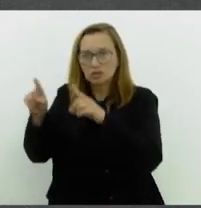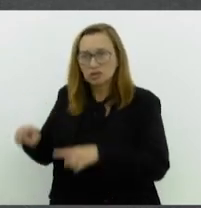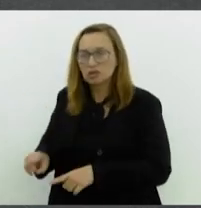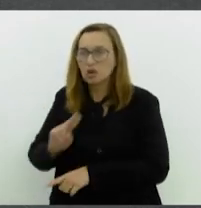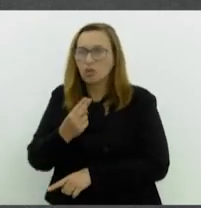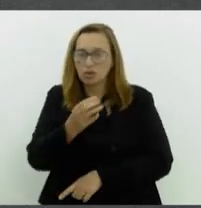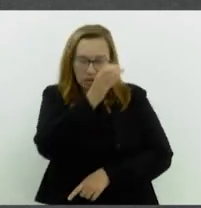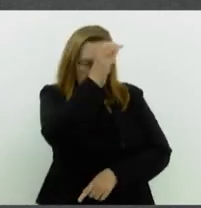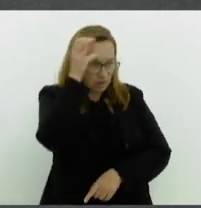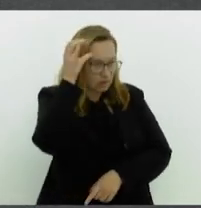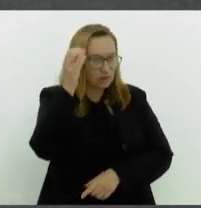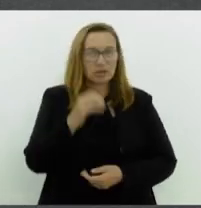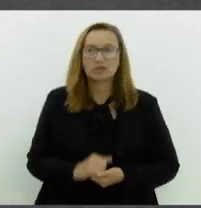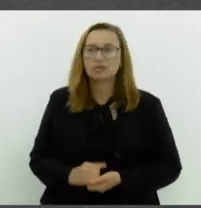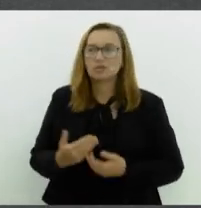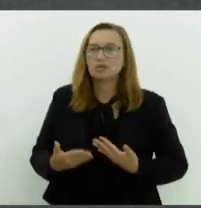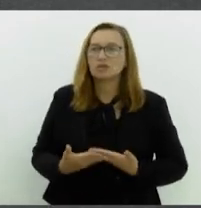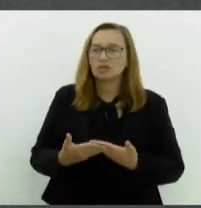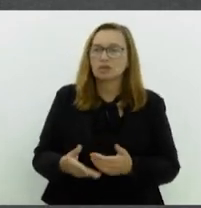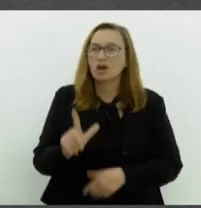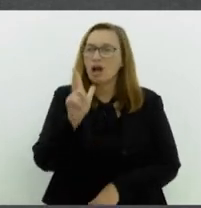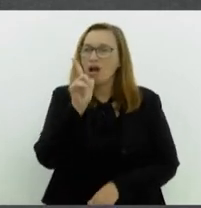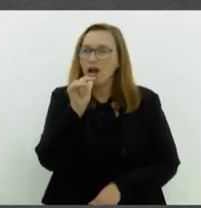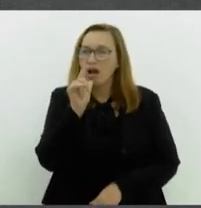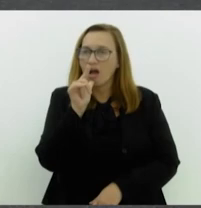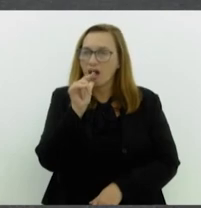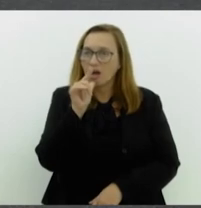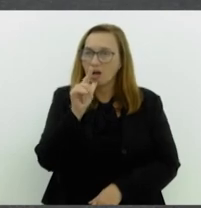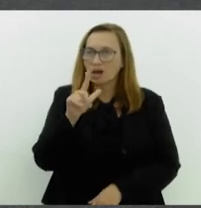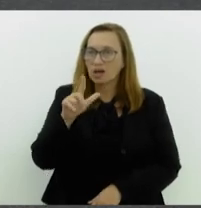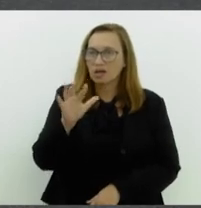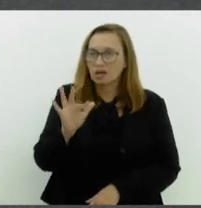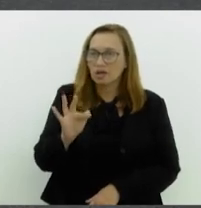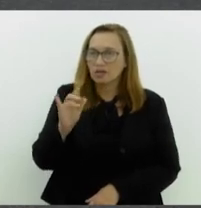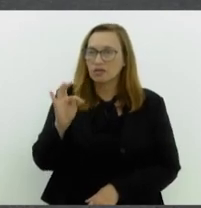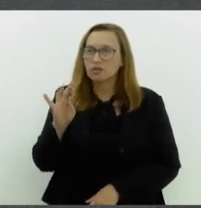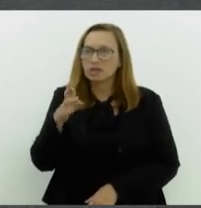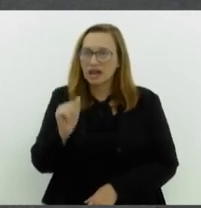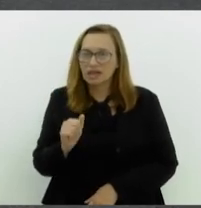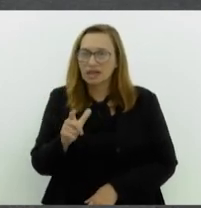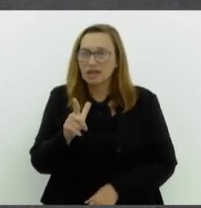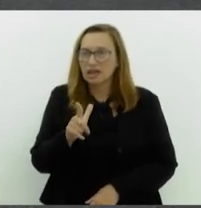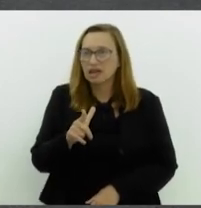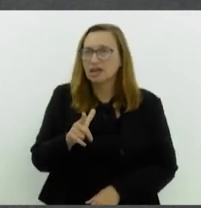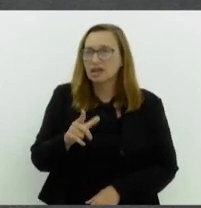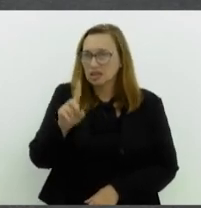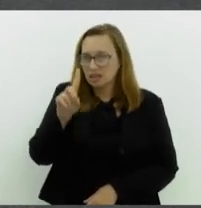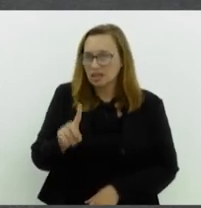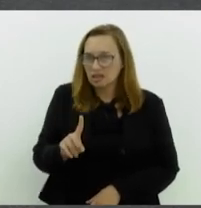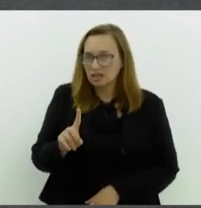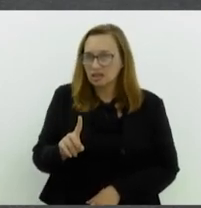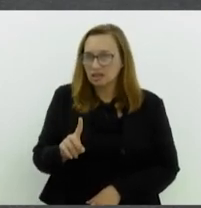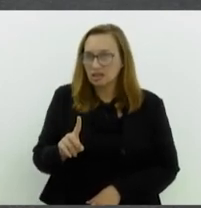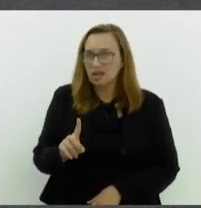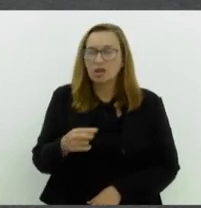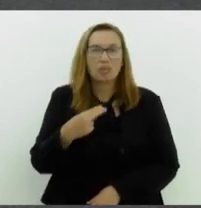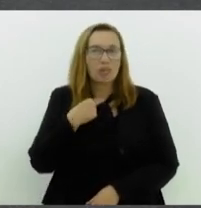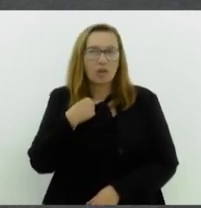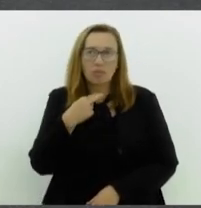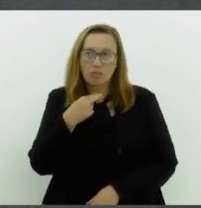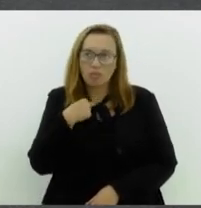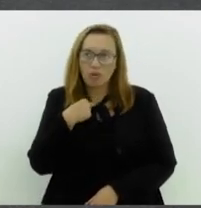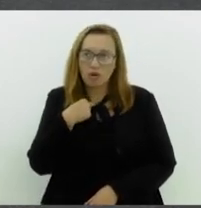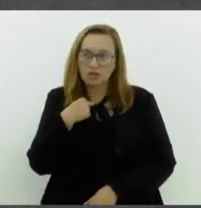clientes, fornecimento de água filtrada, aquilo que deveria, né, aquela coisa que a nossa mãe diz, não pode negar